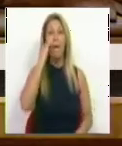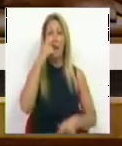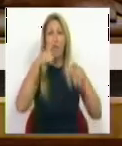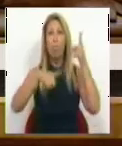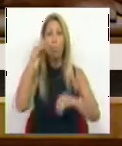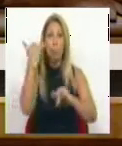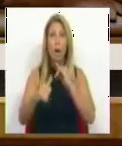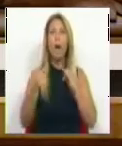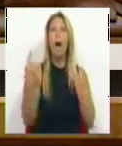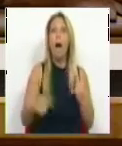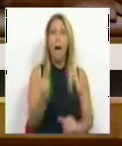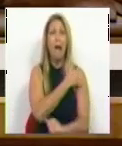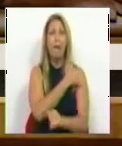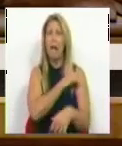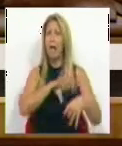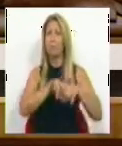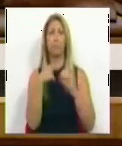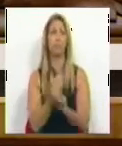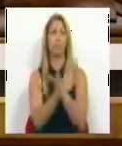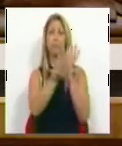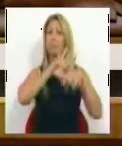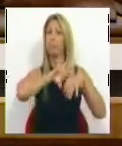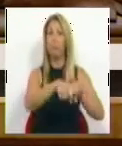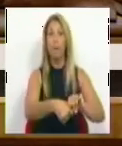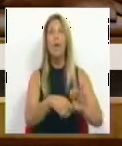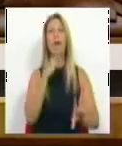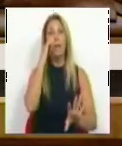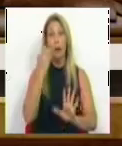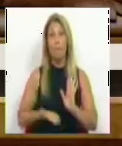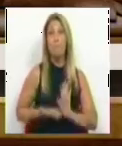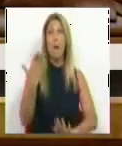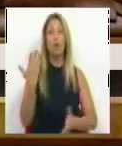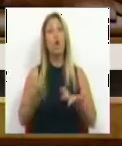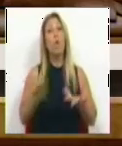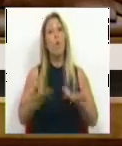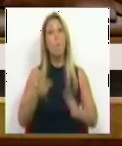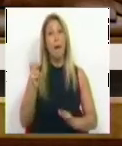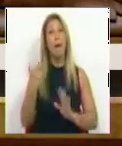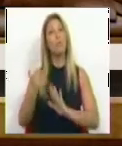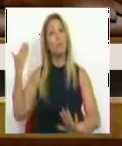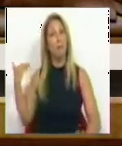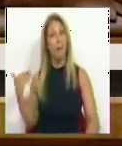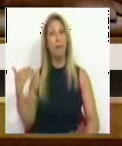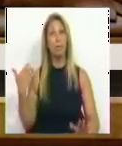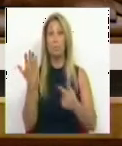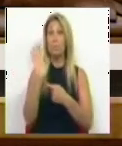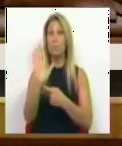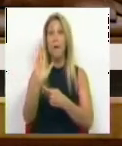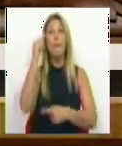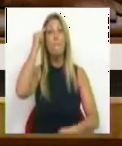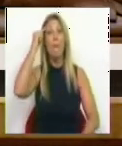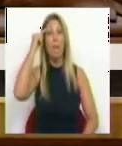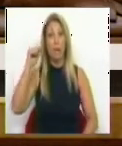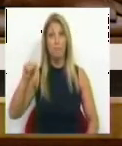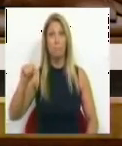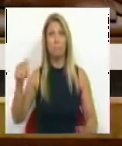e de habitações destruídas é ainda mais grave do que nos anos anteriores. O exemplo da Madeira é, porventura, o